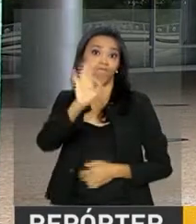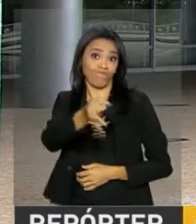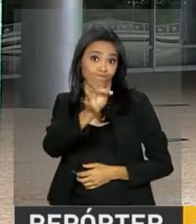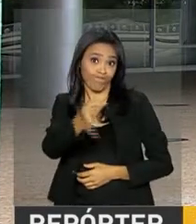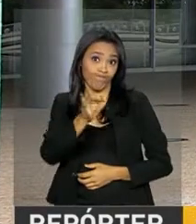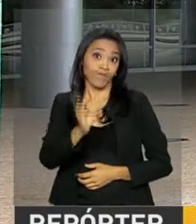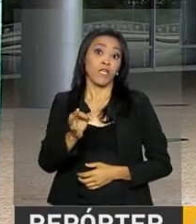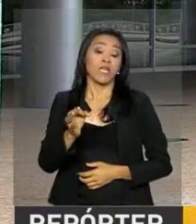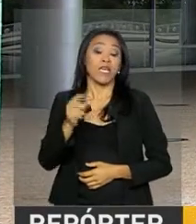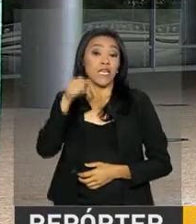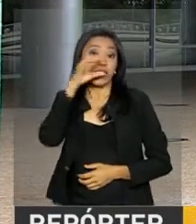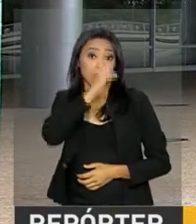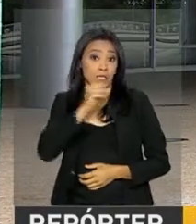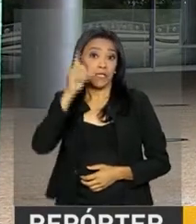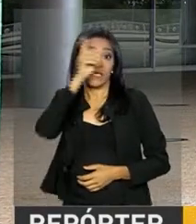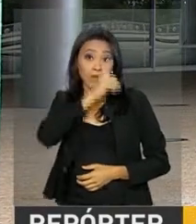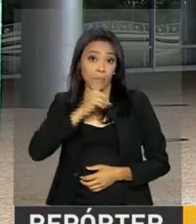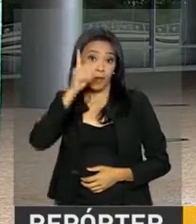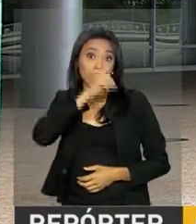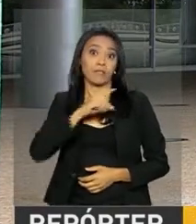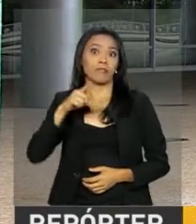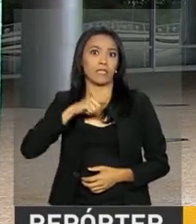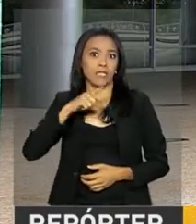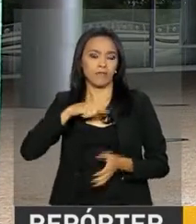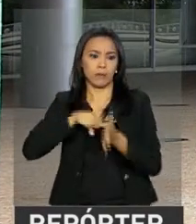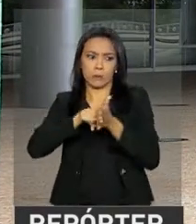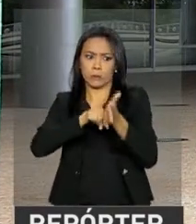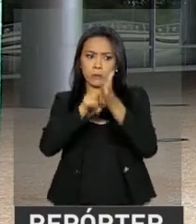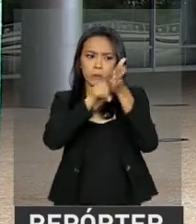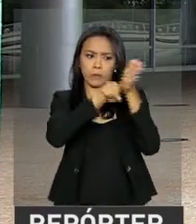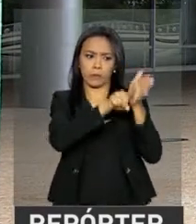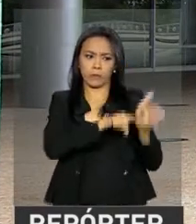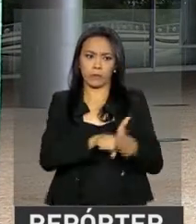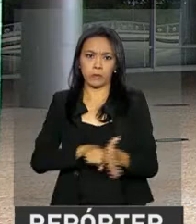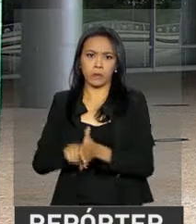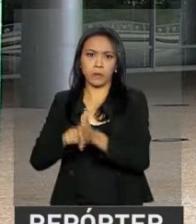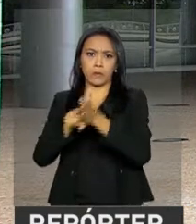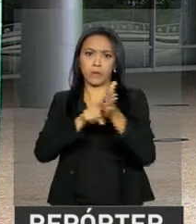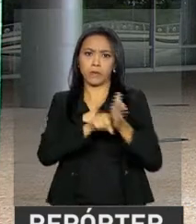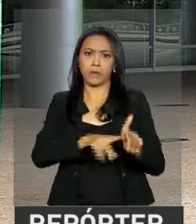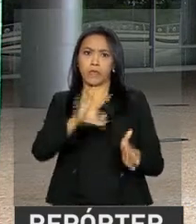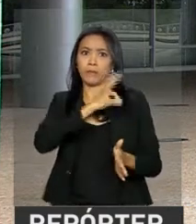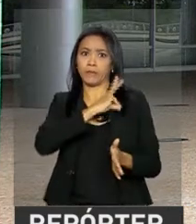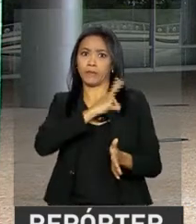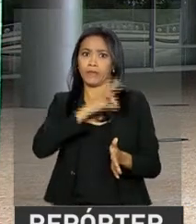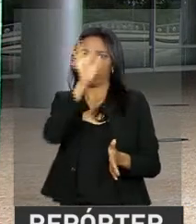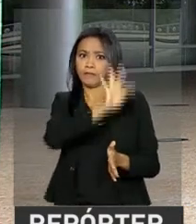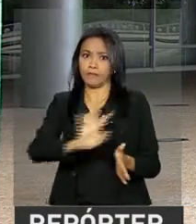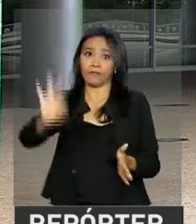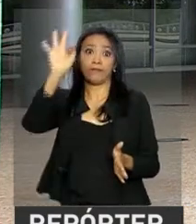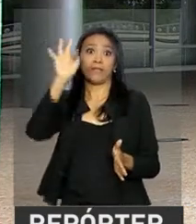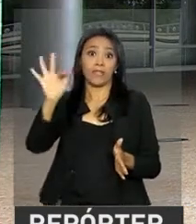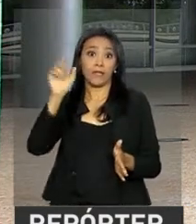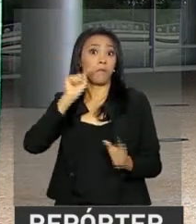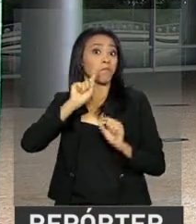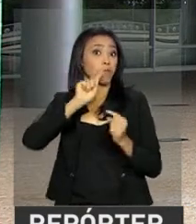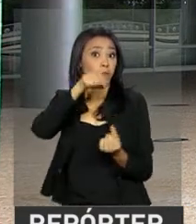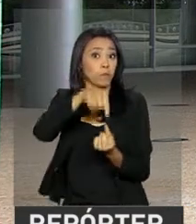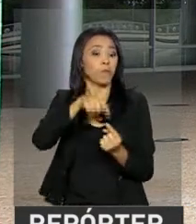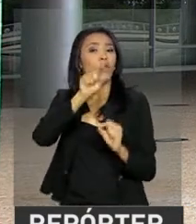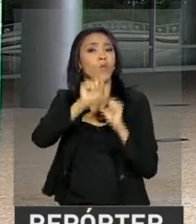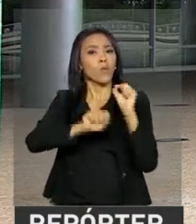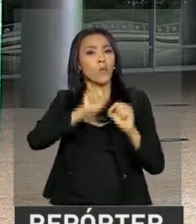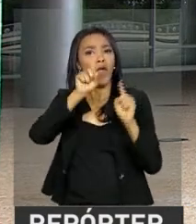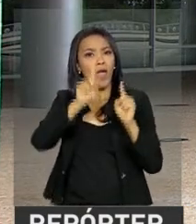desdobramento sair carregado com relação às investigações da operação carne fraca da polícia federal que suspendeu